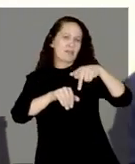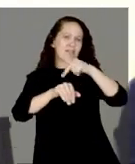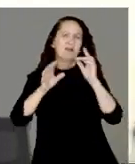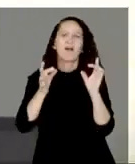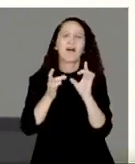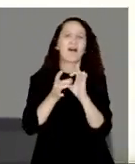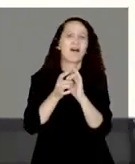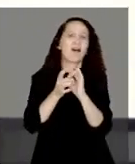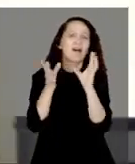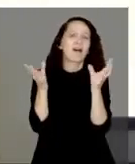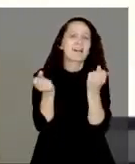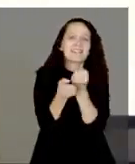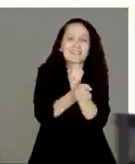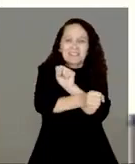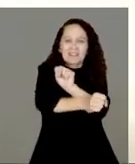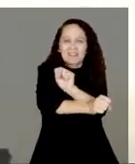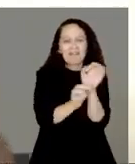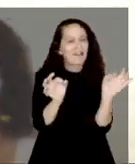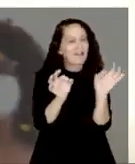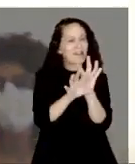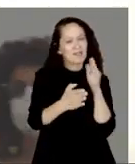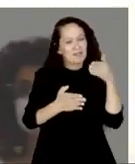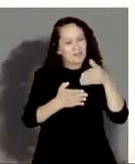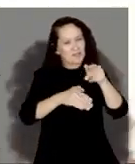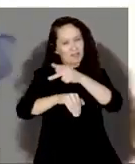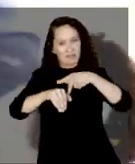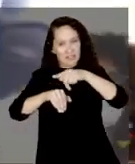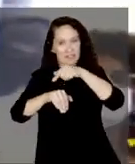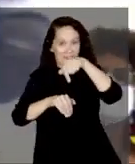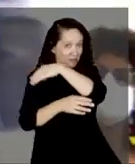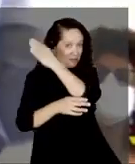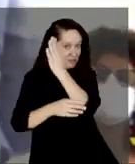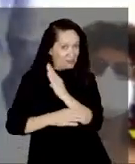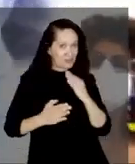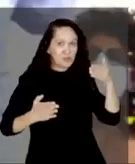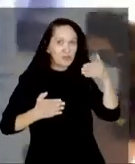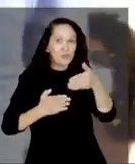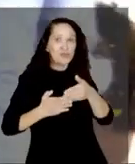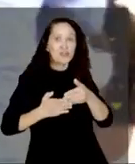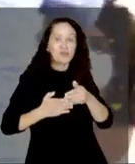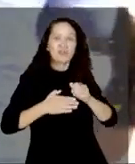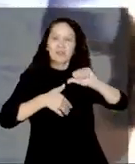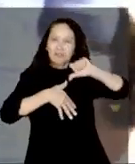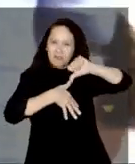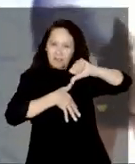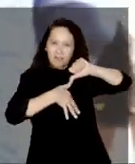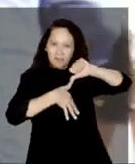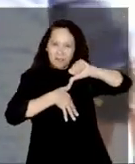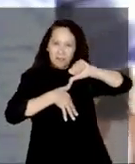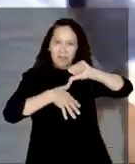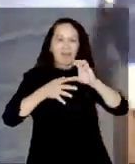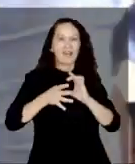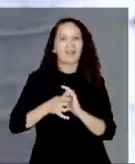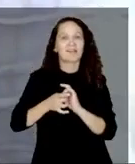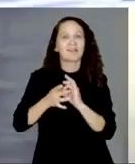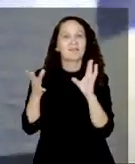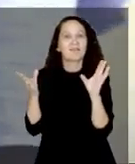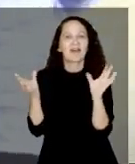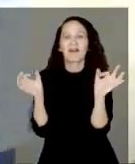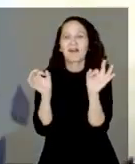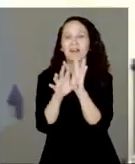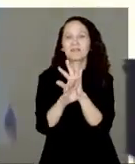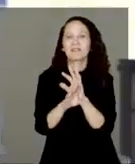que engraçado, pastor. Esse país aqui só foi ter a sua primeira universidade em